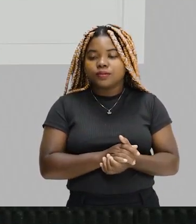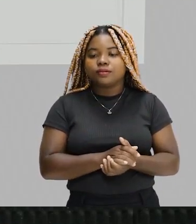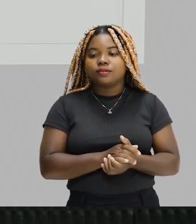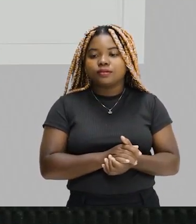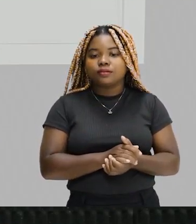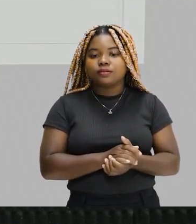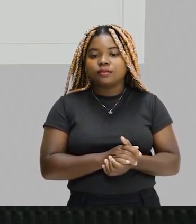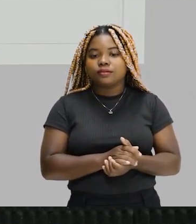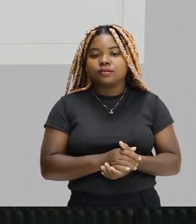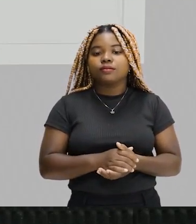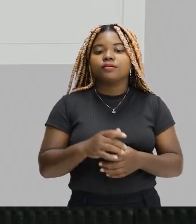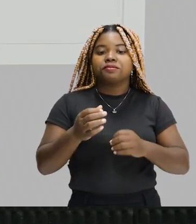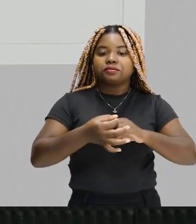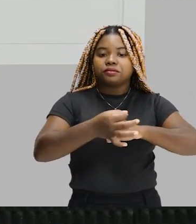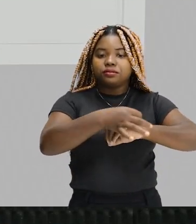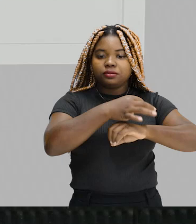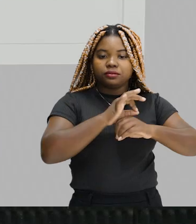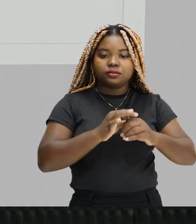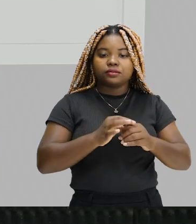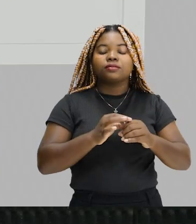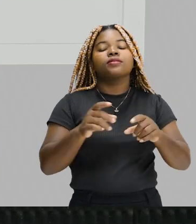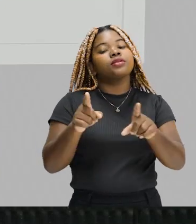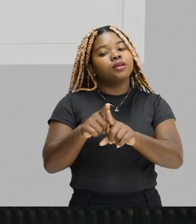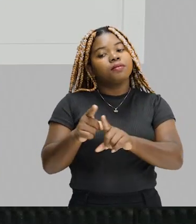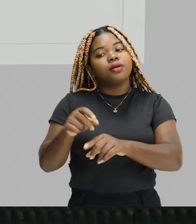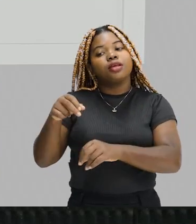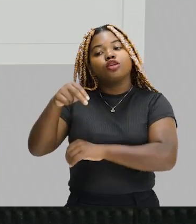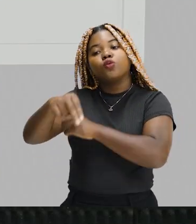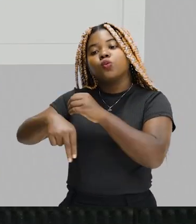3. Certo? O nêutron também.